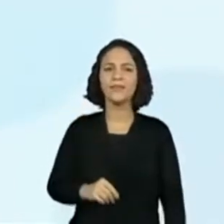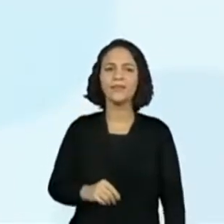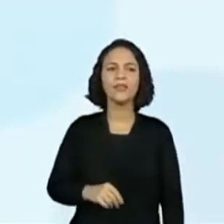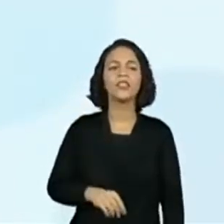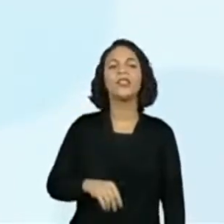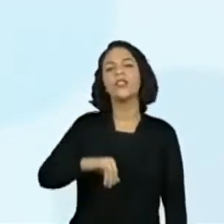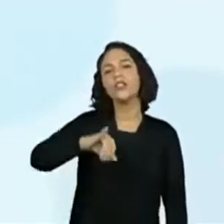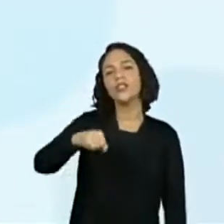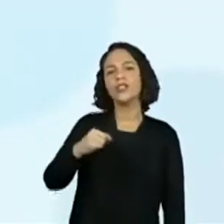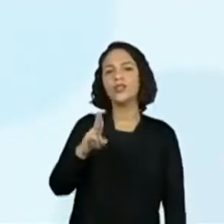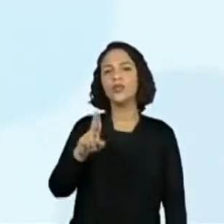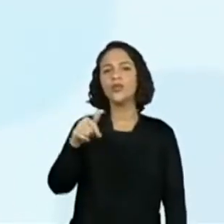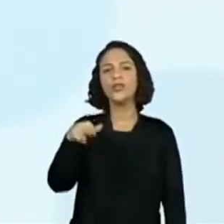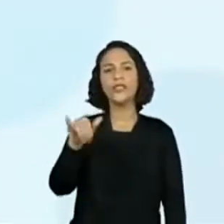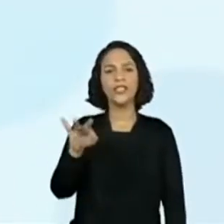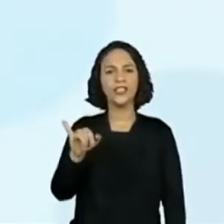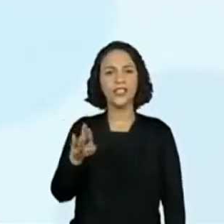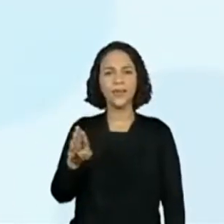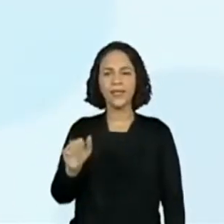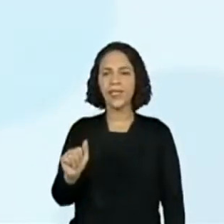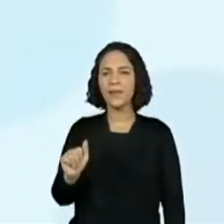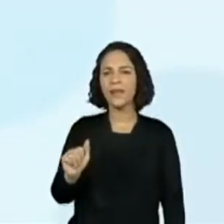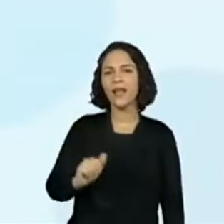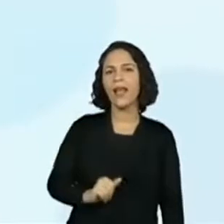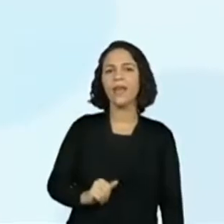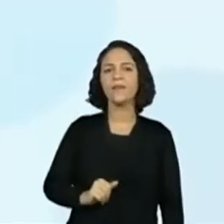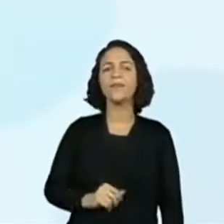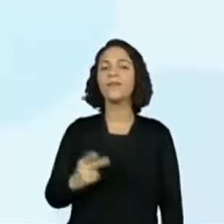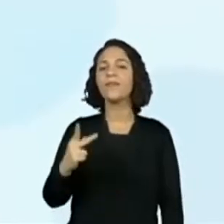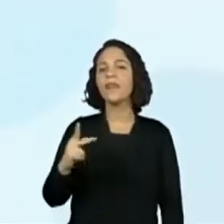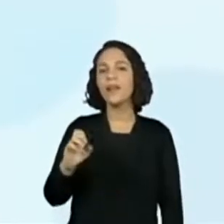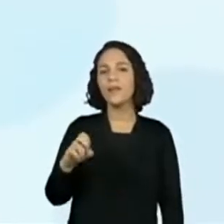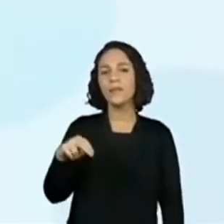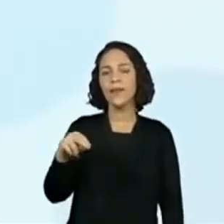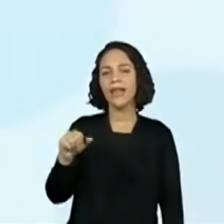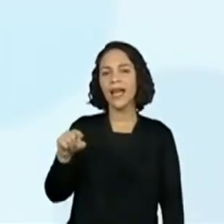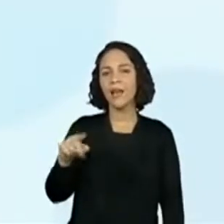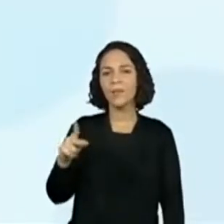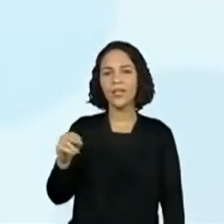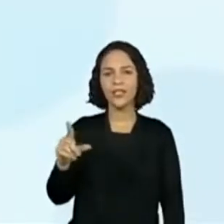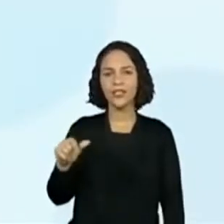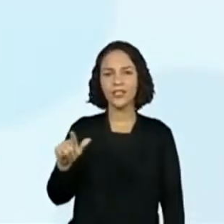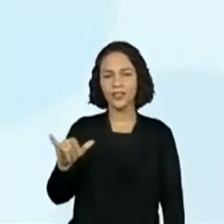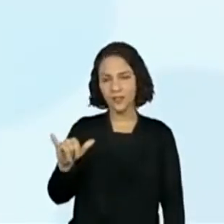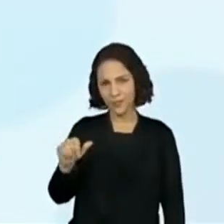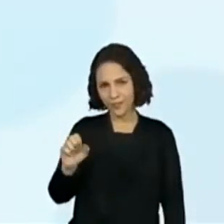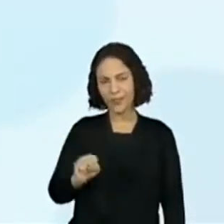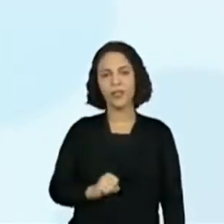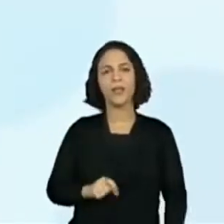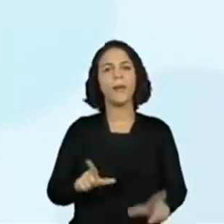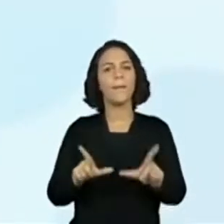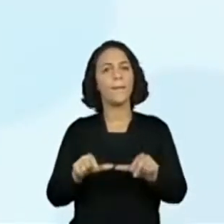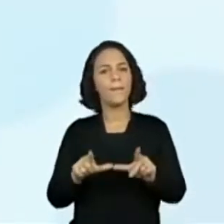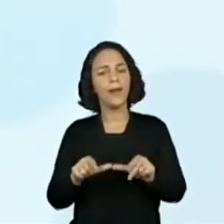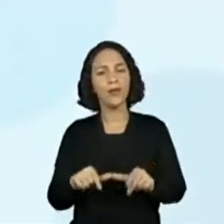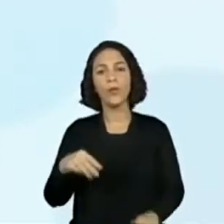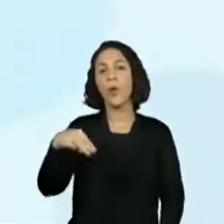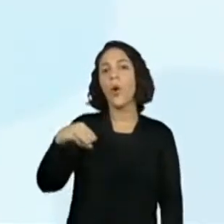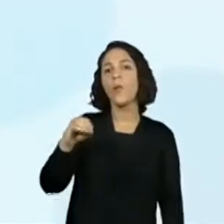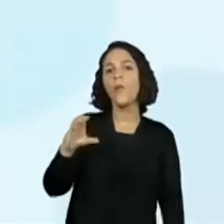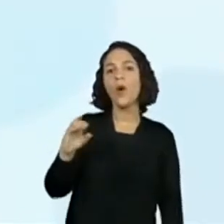Juquitiba, Penápolis, Osasco, Rio Grande da Serra, Bauru,